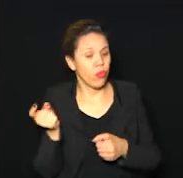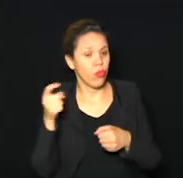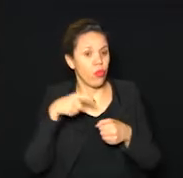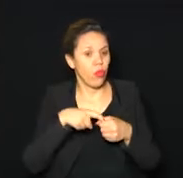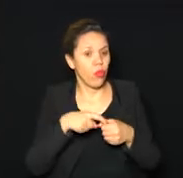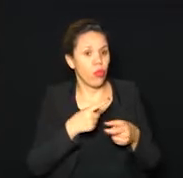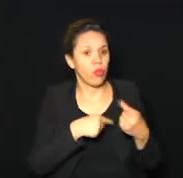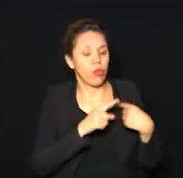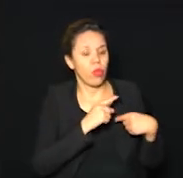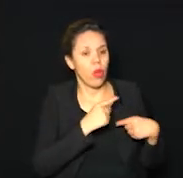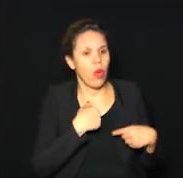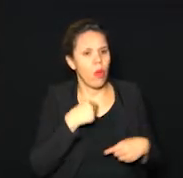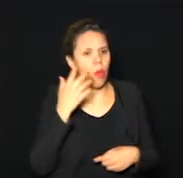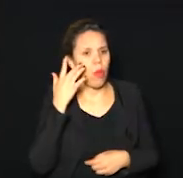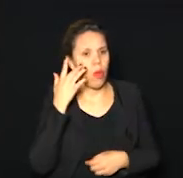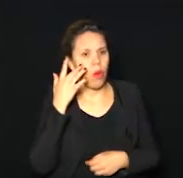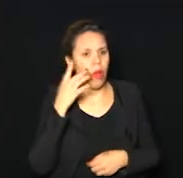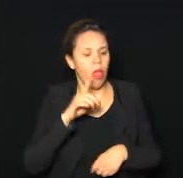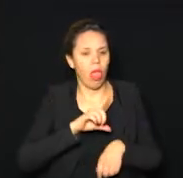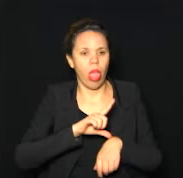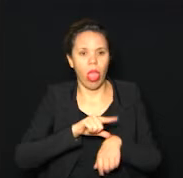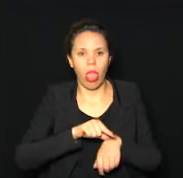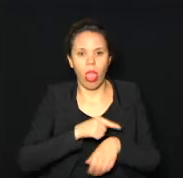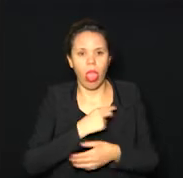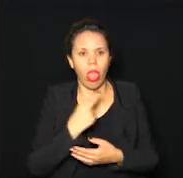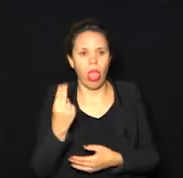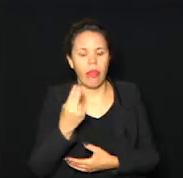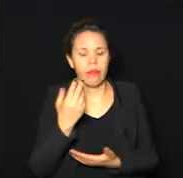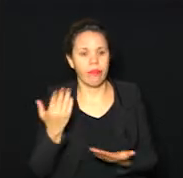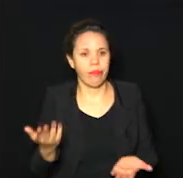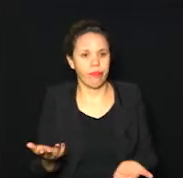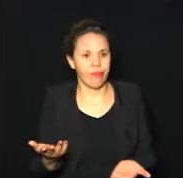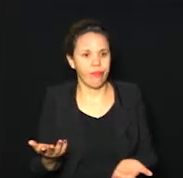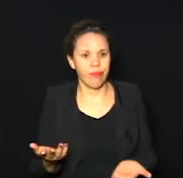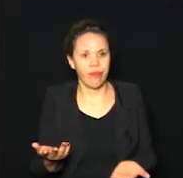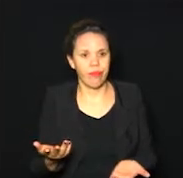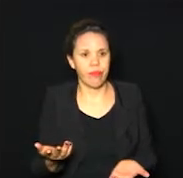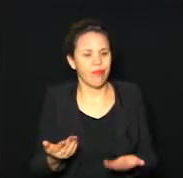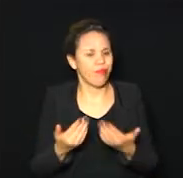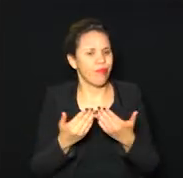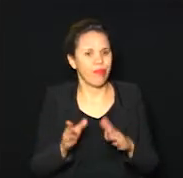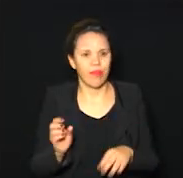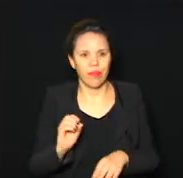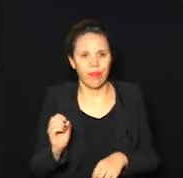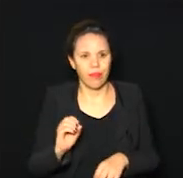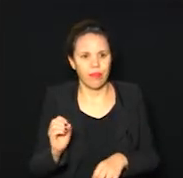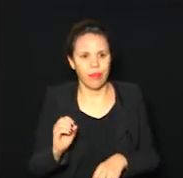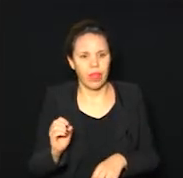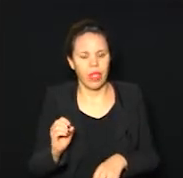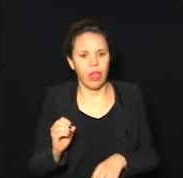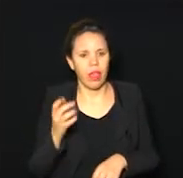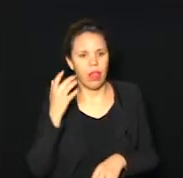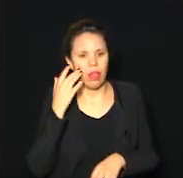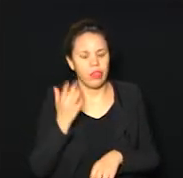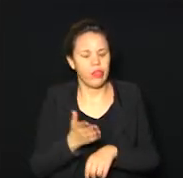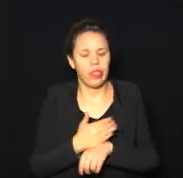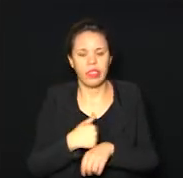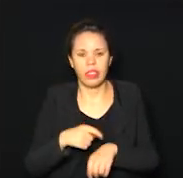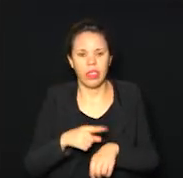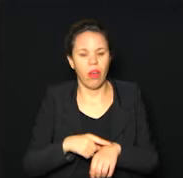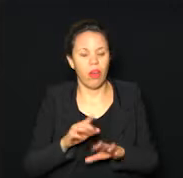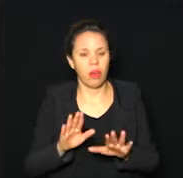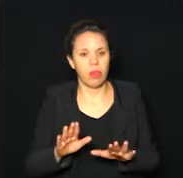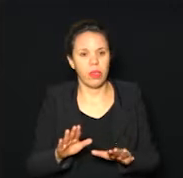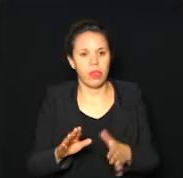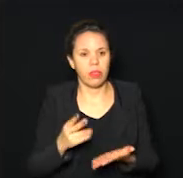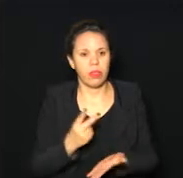né? E eu acho que voltou atrás tarde, na verdade não deveria ter aberto, né? Foi uma abertura precoce, mas